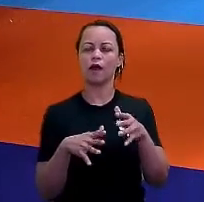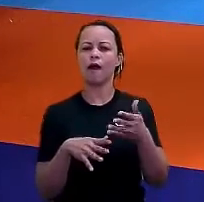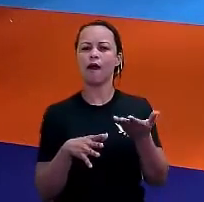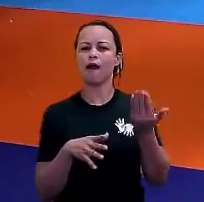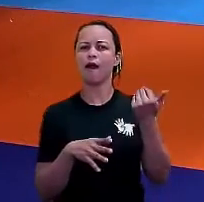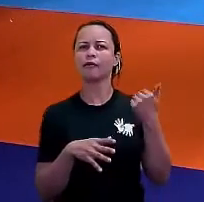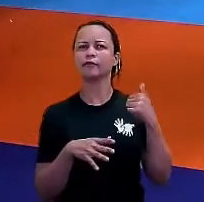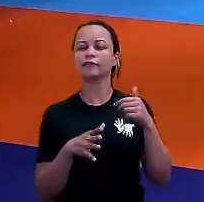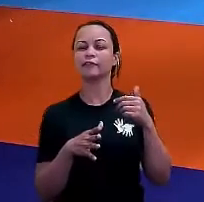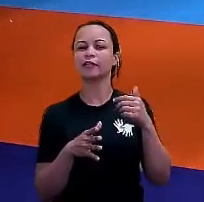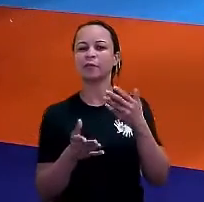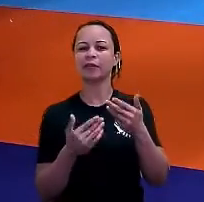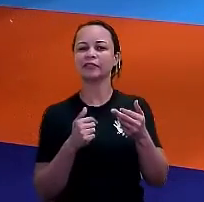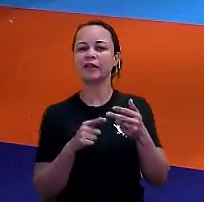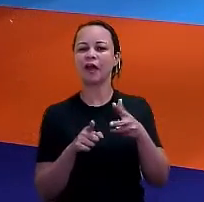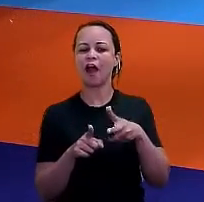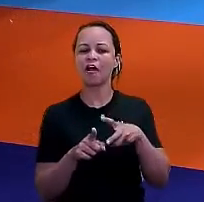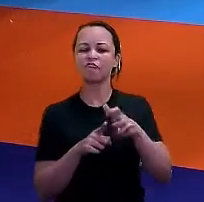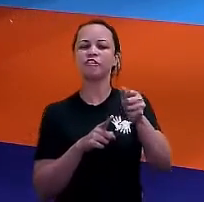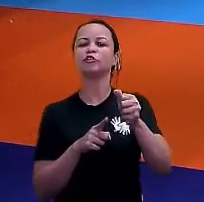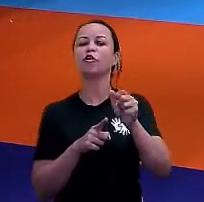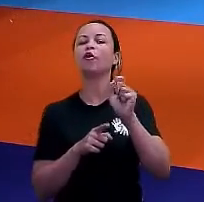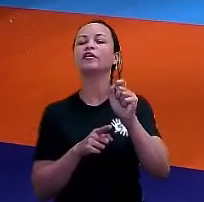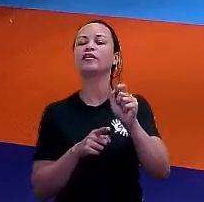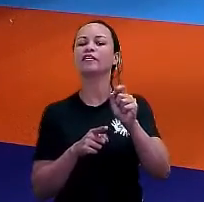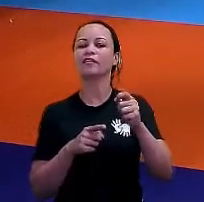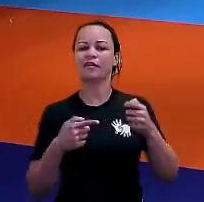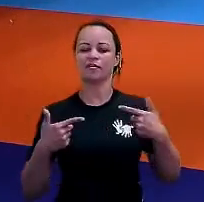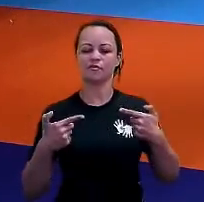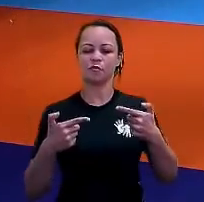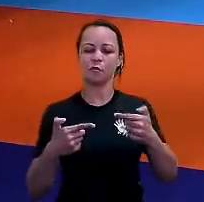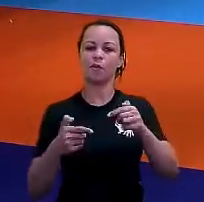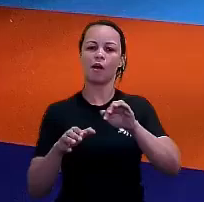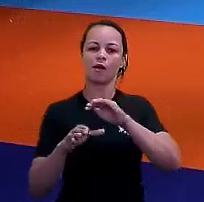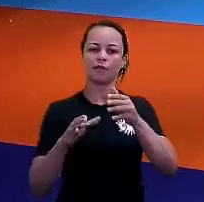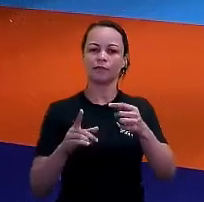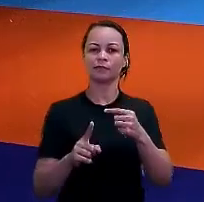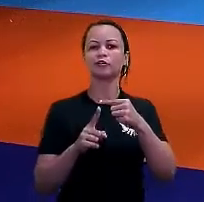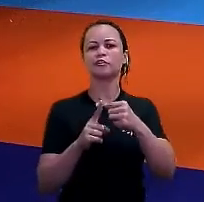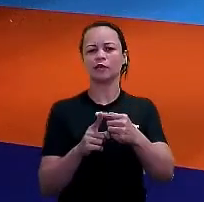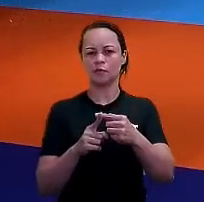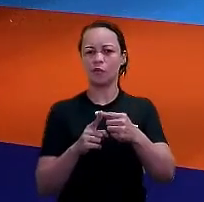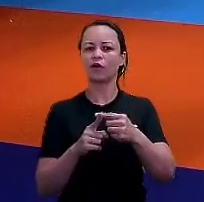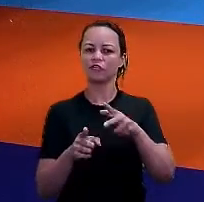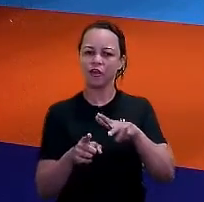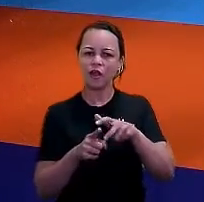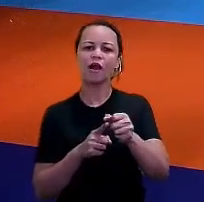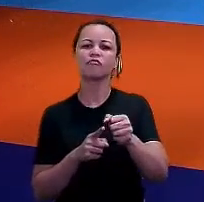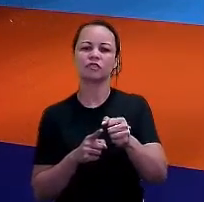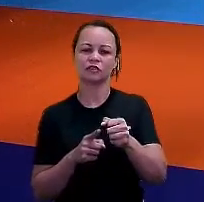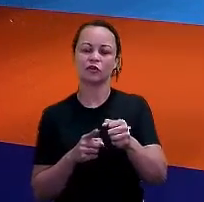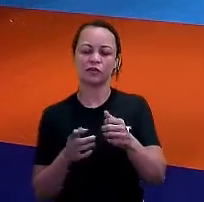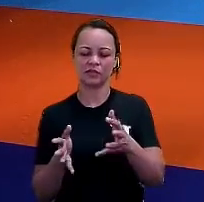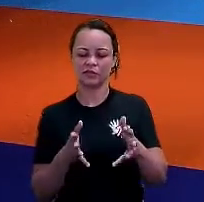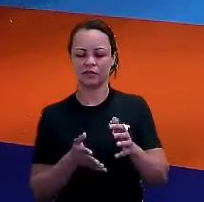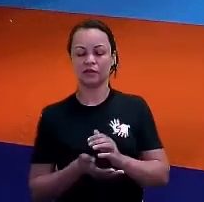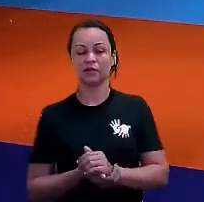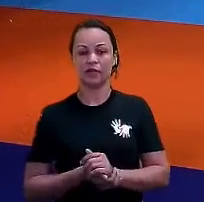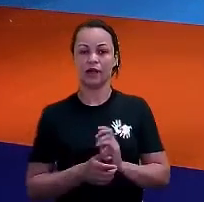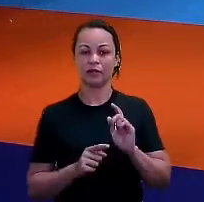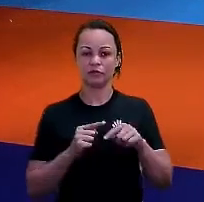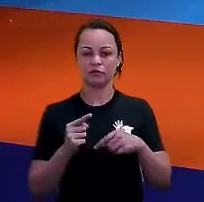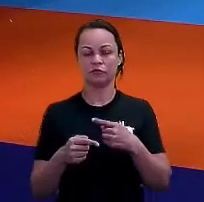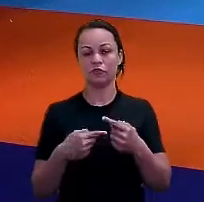vitória que se deu aqui lá no Monte das Tabocas. Veja que incrível. Então, logo quando foi elevada